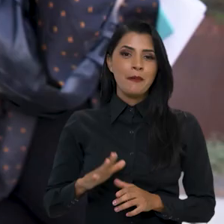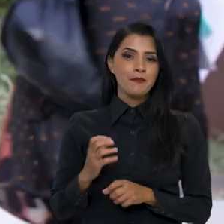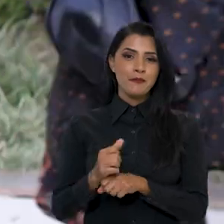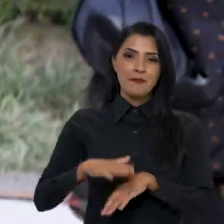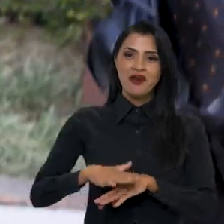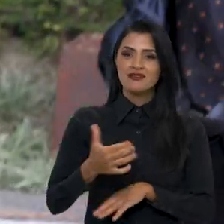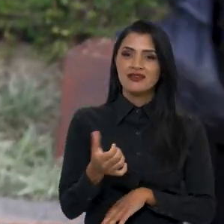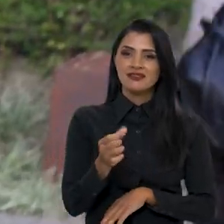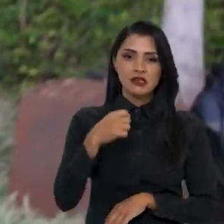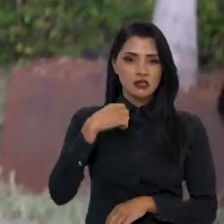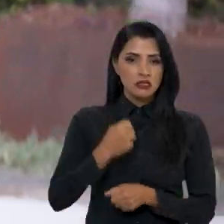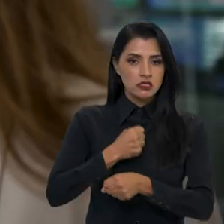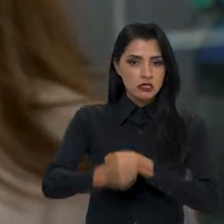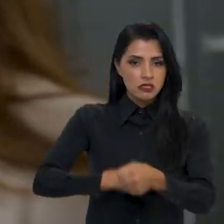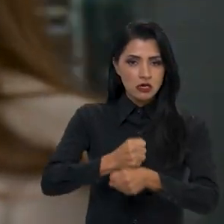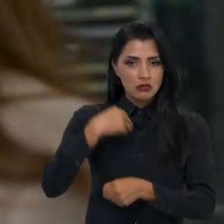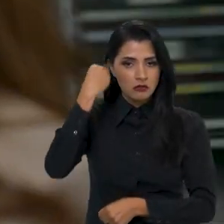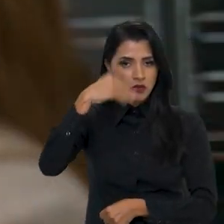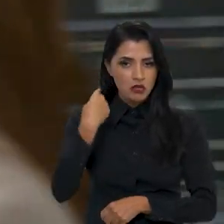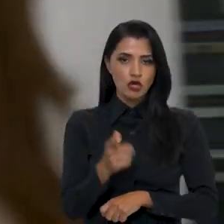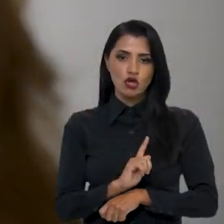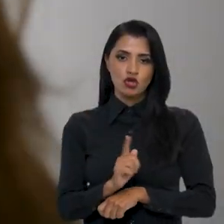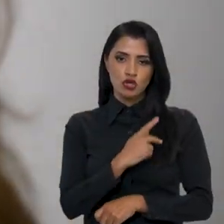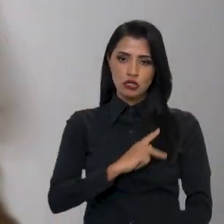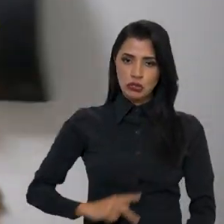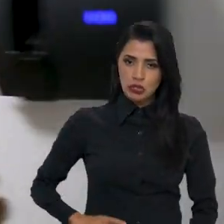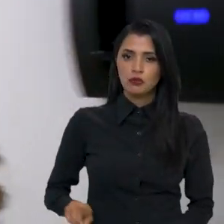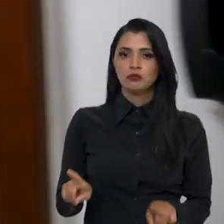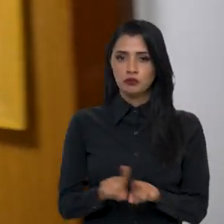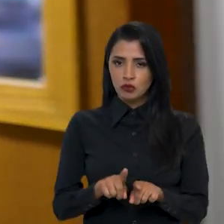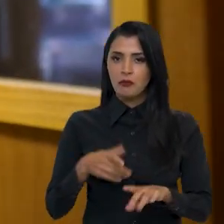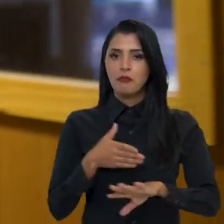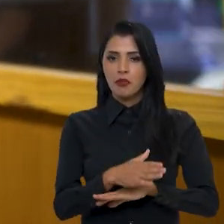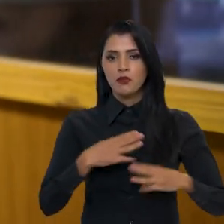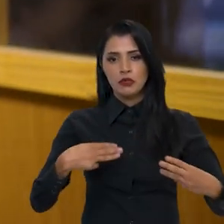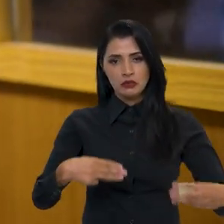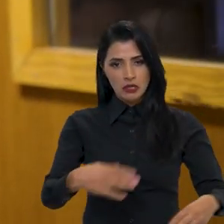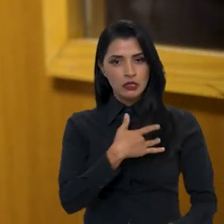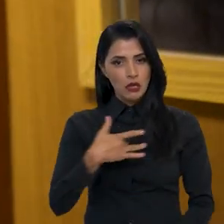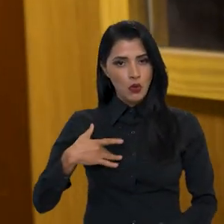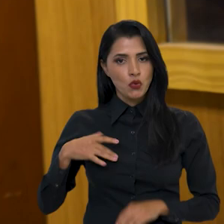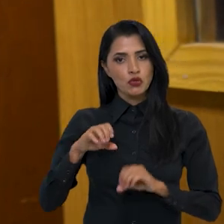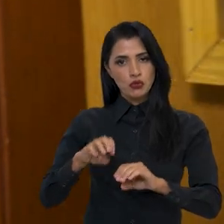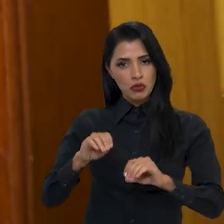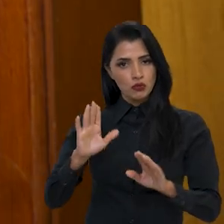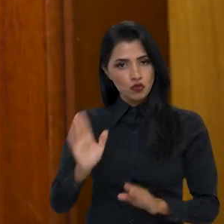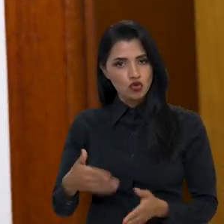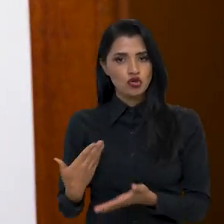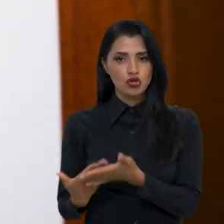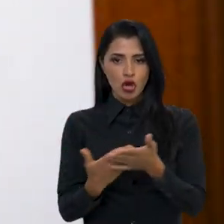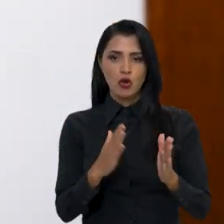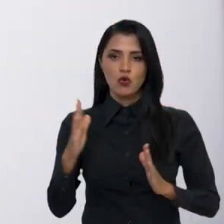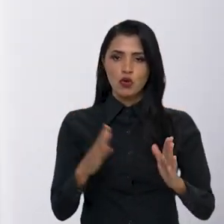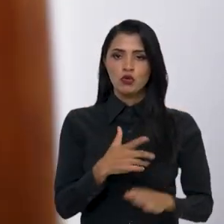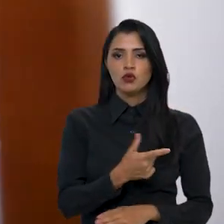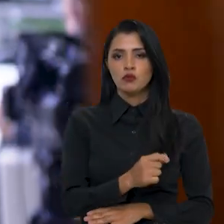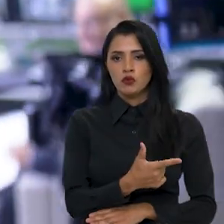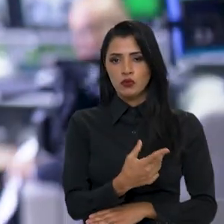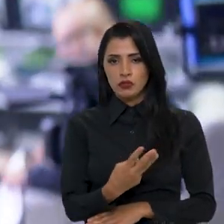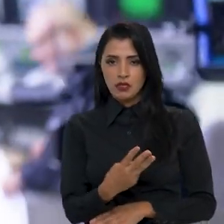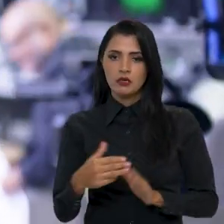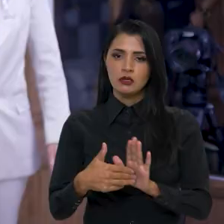com mais de 16 anos de experiência em gestão pública. Já fez parte dos Ministérios da Saúde e da Educação